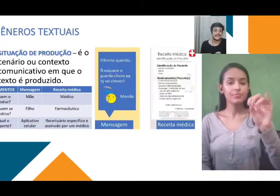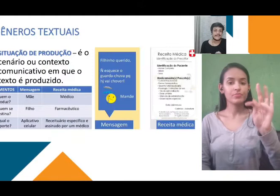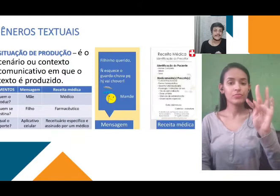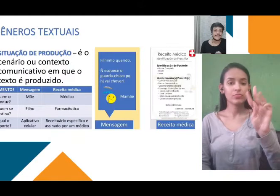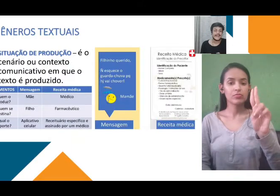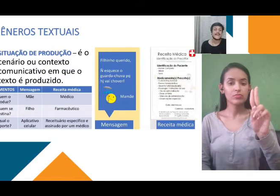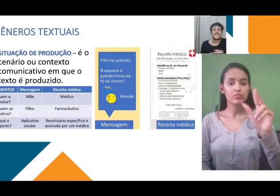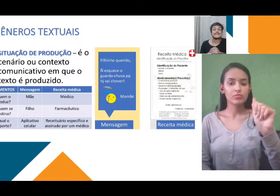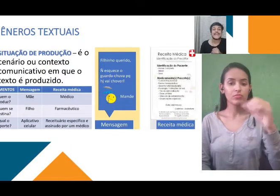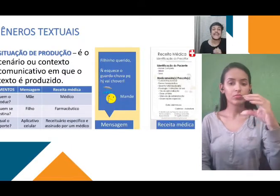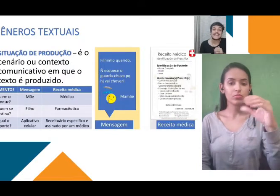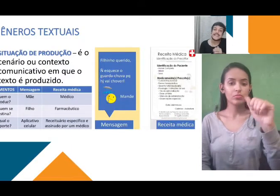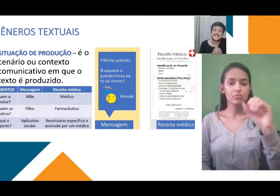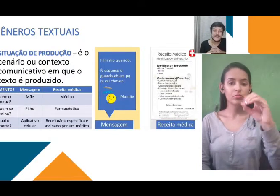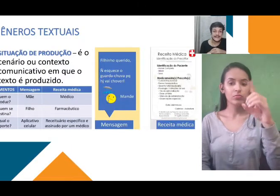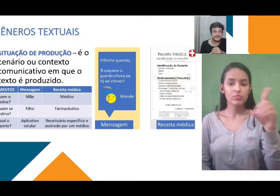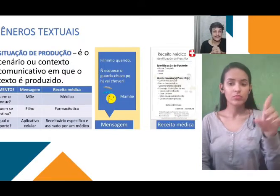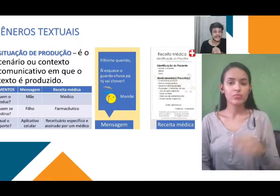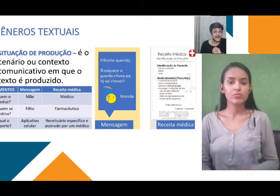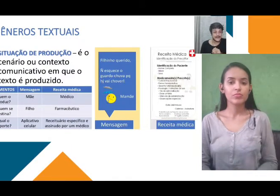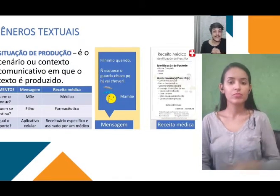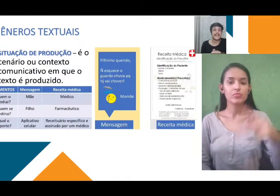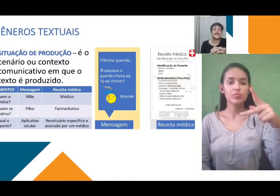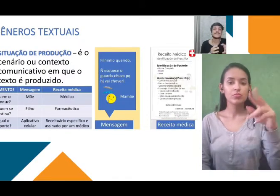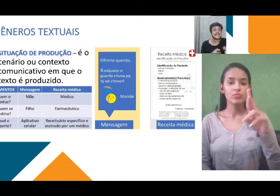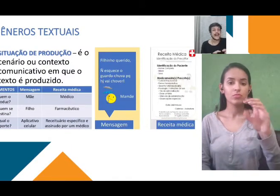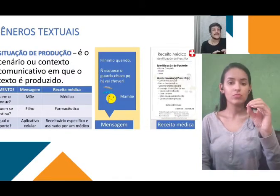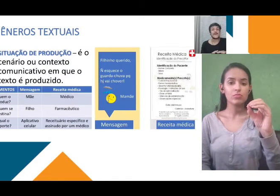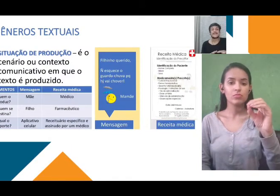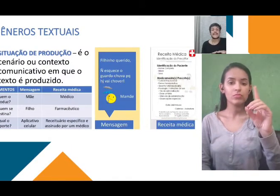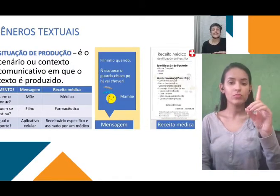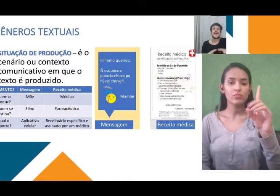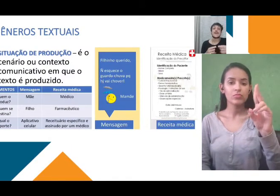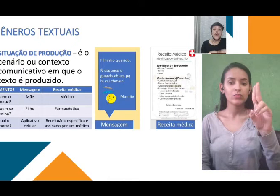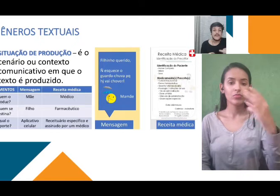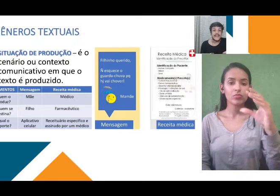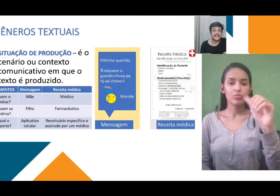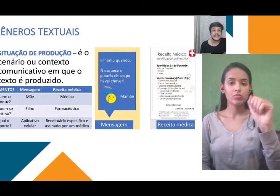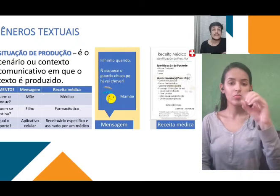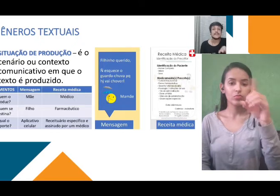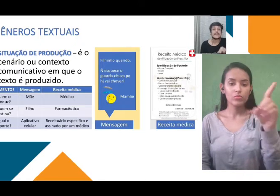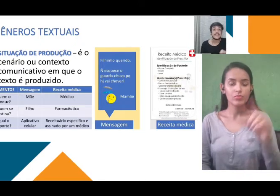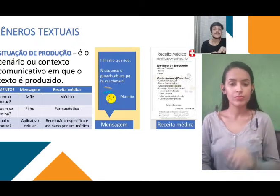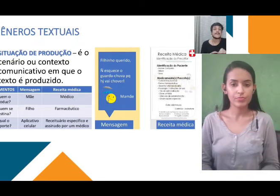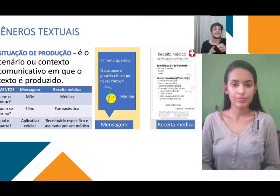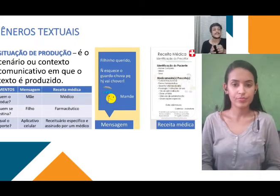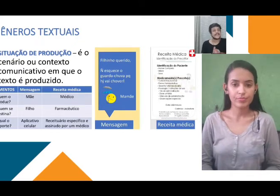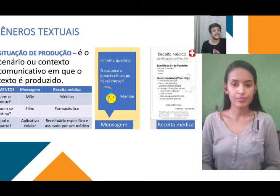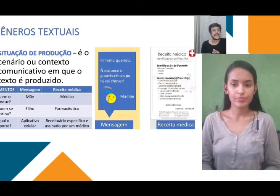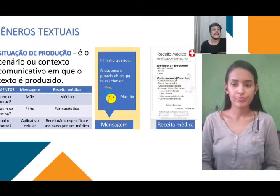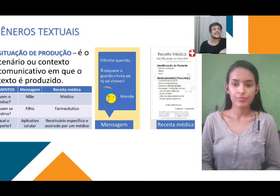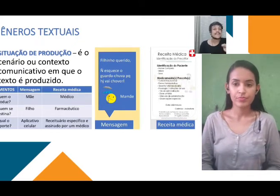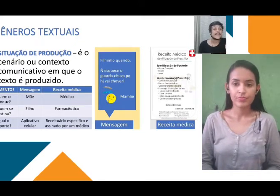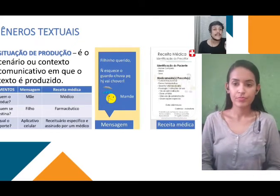prato. Vamos à análise da situação de produção, né, que é o cenário ou contexto comunicativo em que o texto é